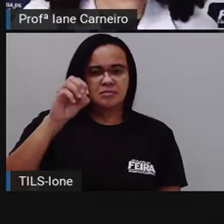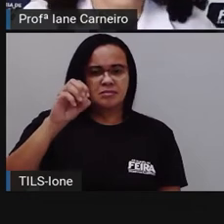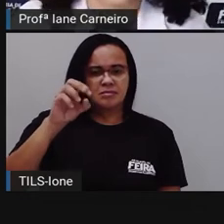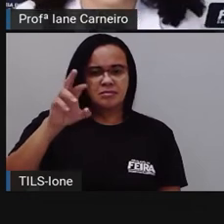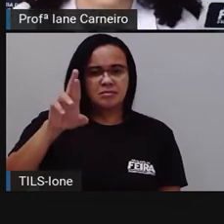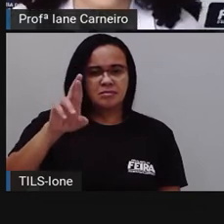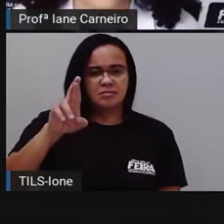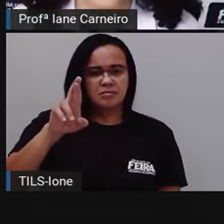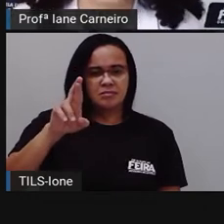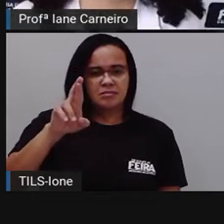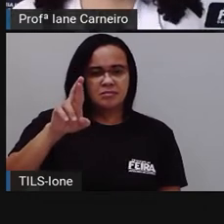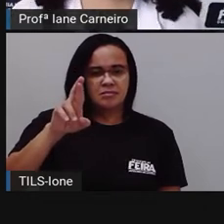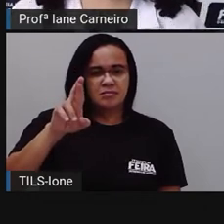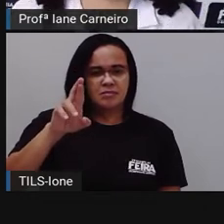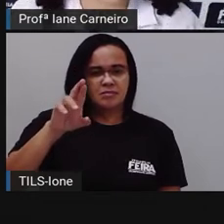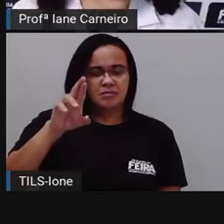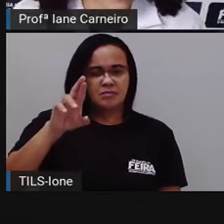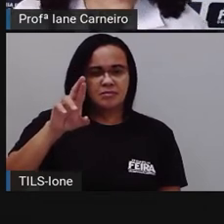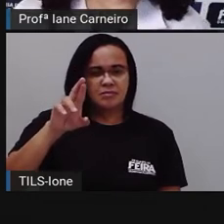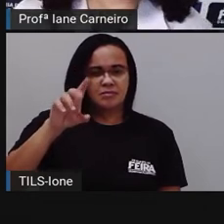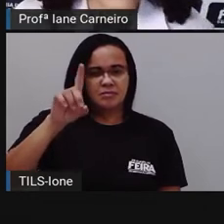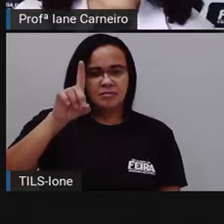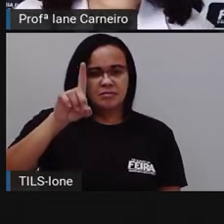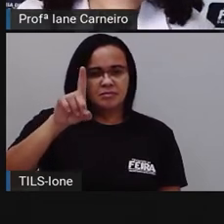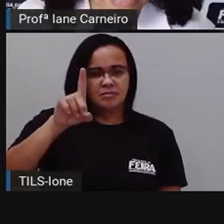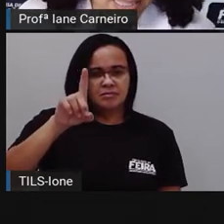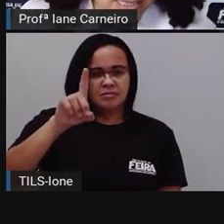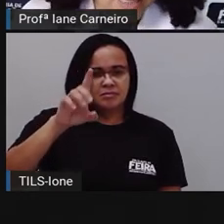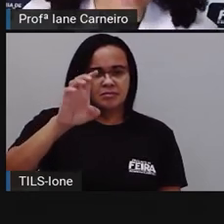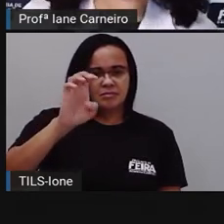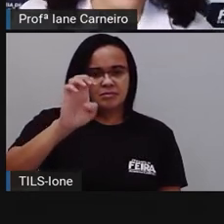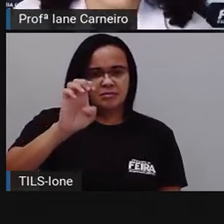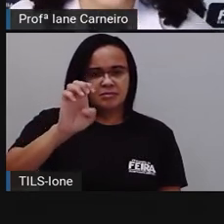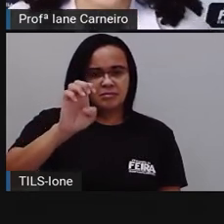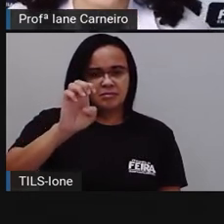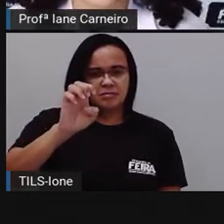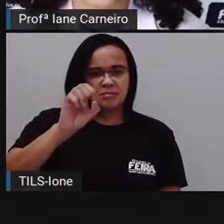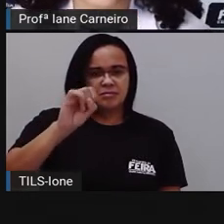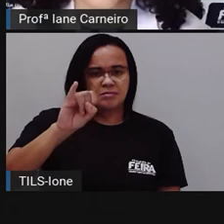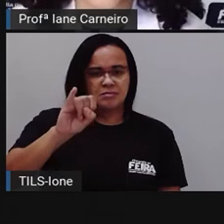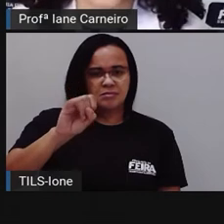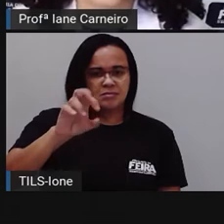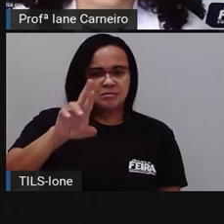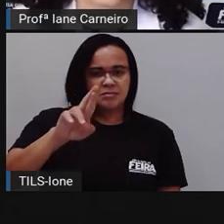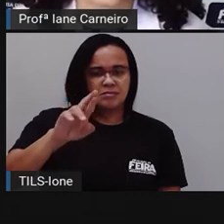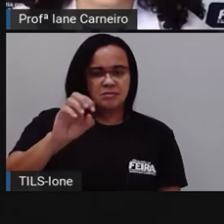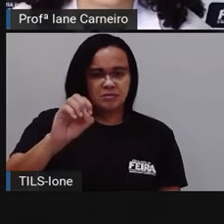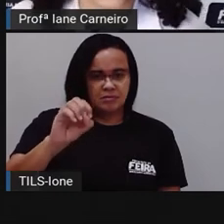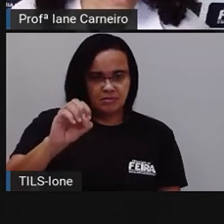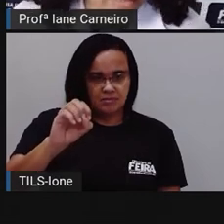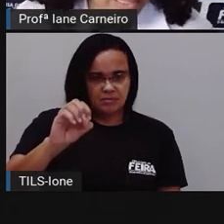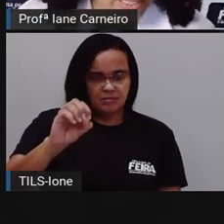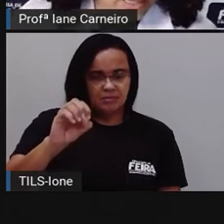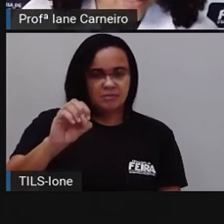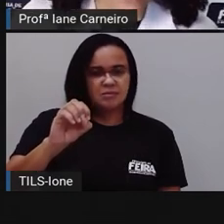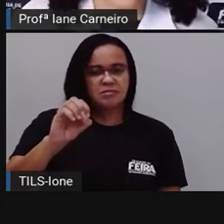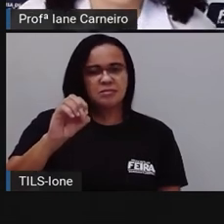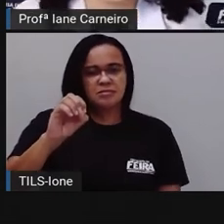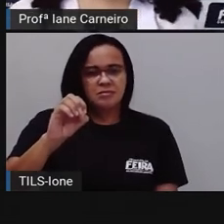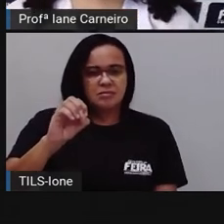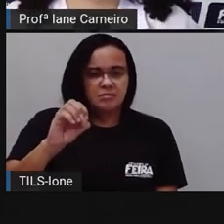Cor, ó, cor, dei, ró.